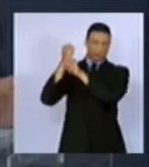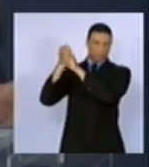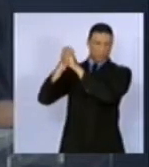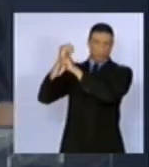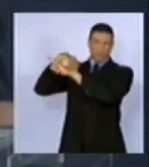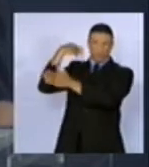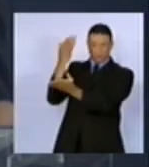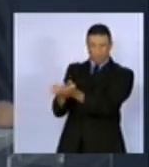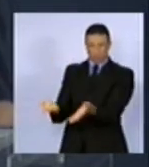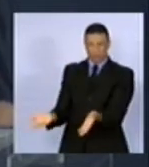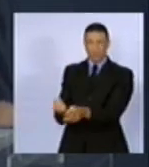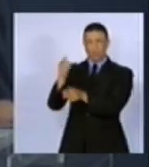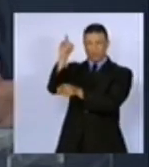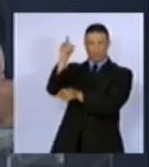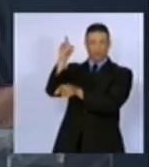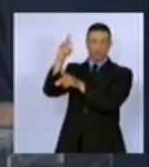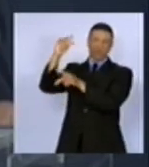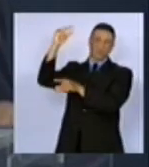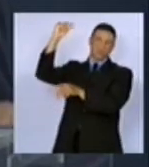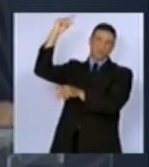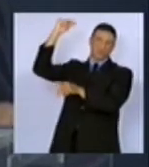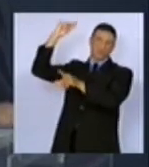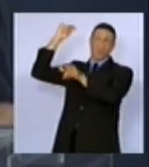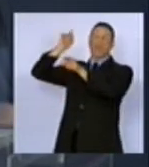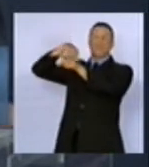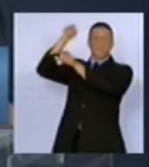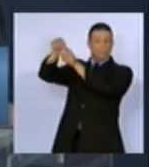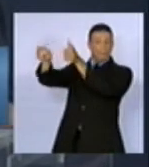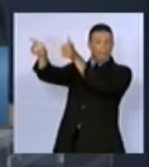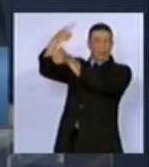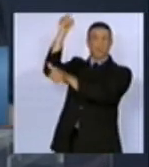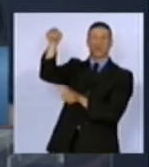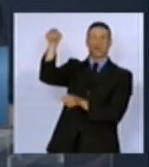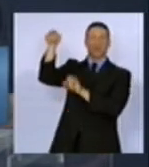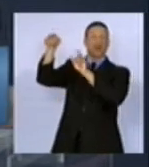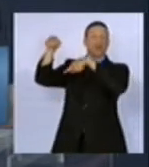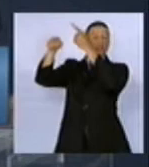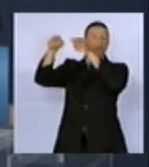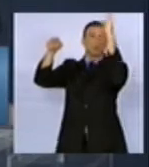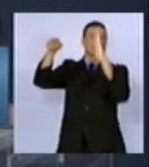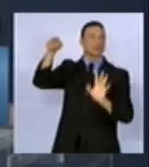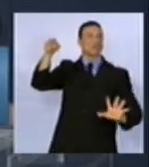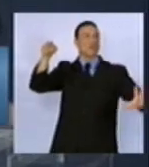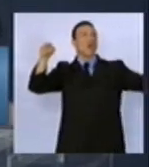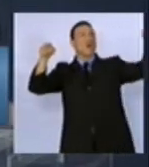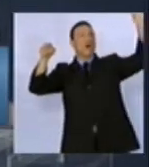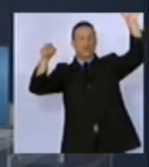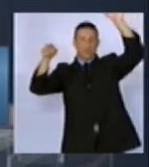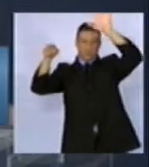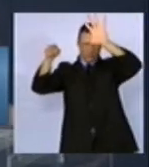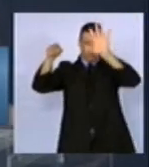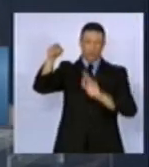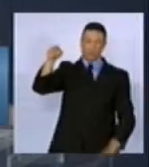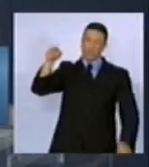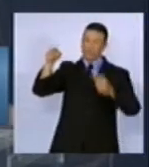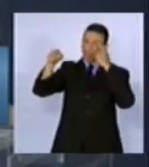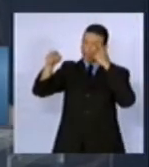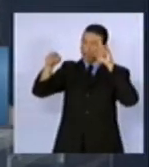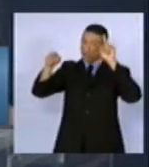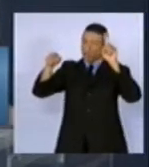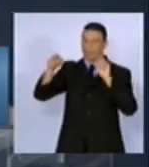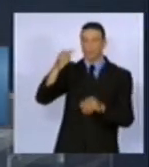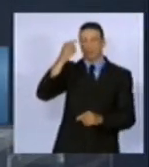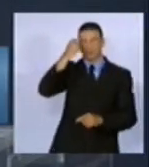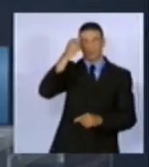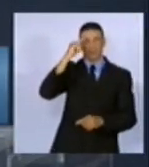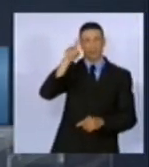cana-de-açúcar foi introduzida nessa região depois se espalhou pelo país Aqui está a bater uma ideia da